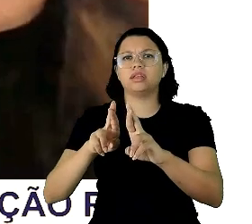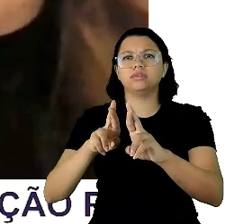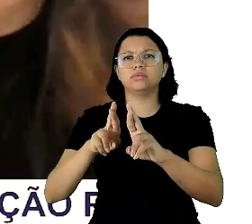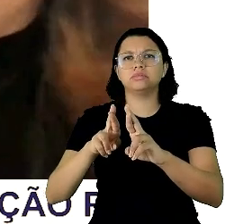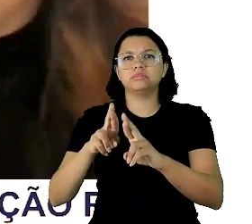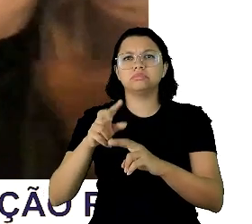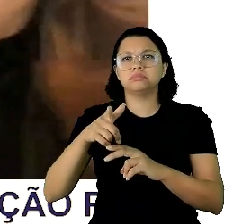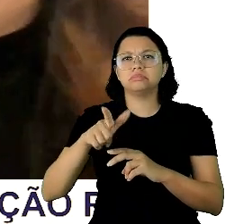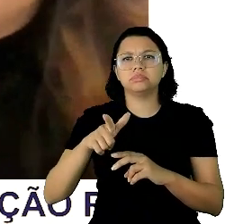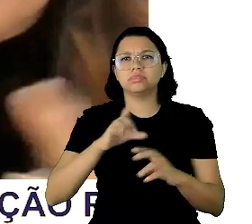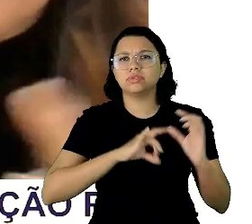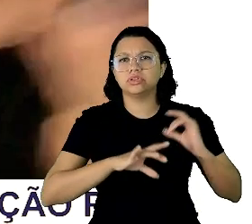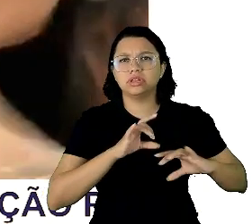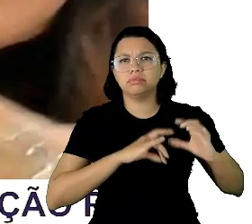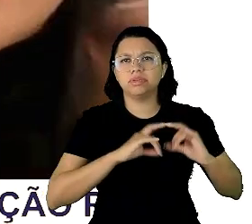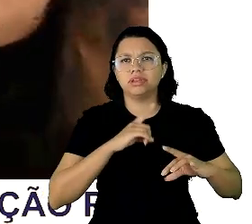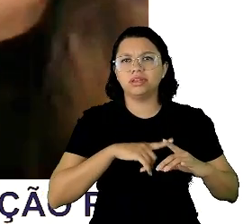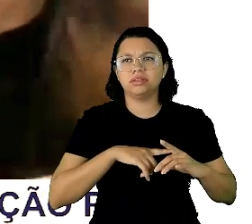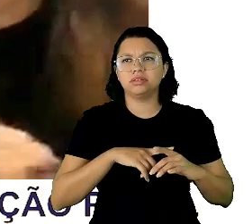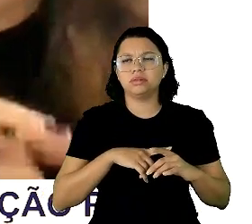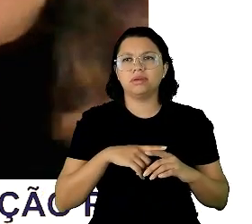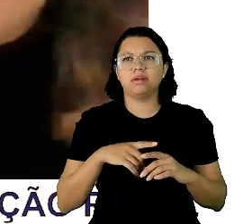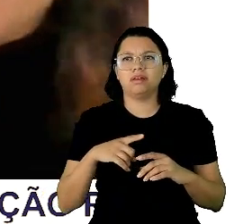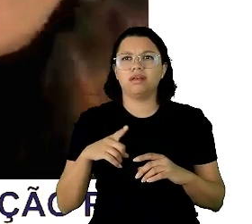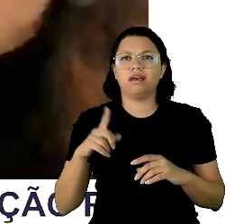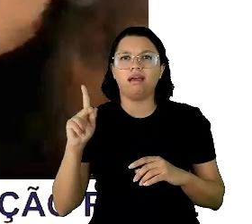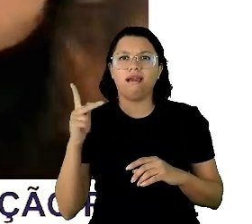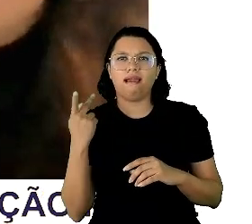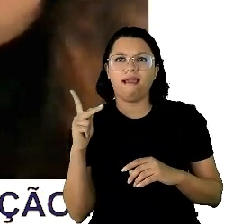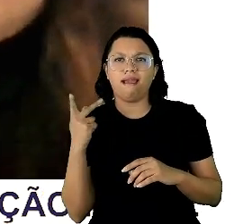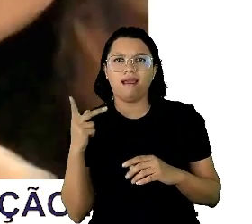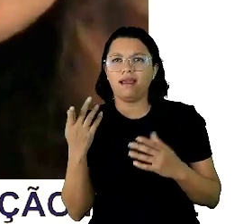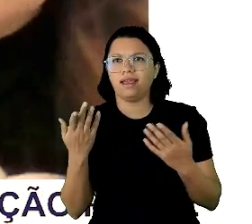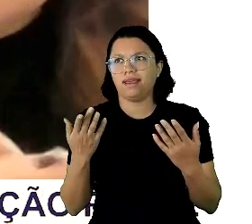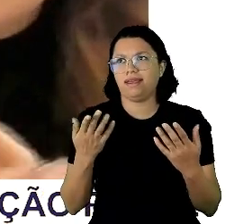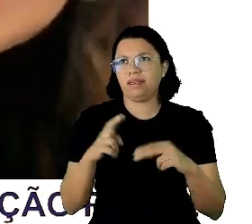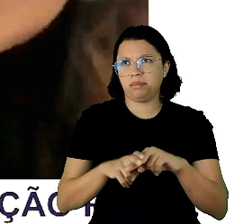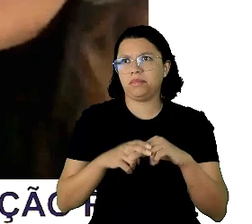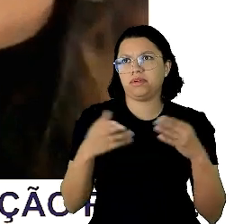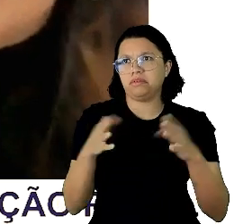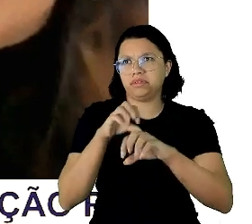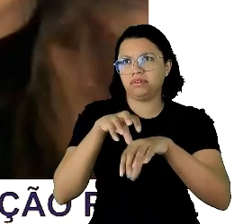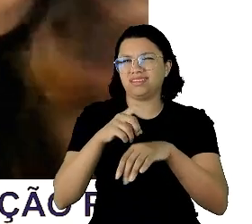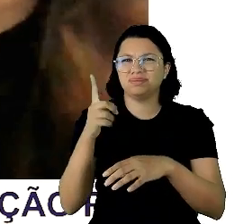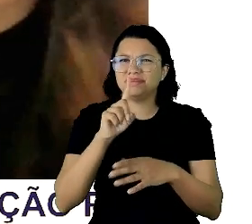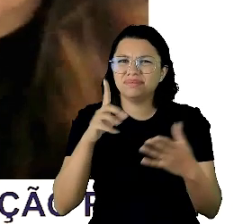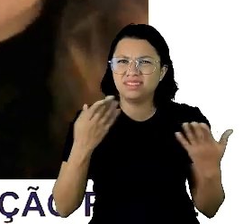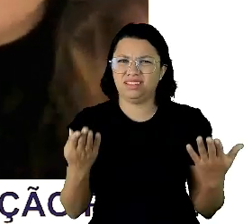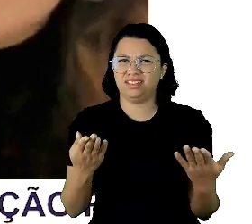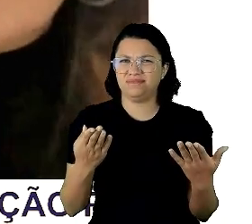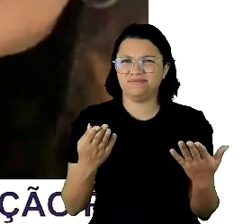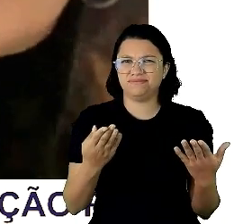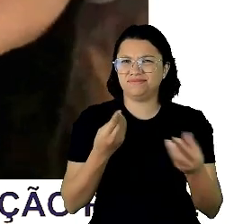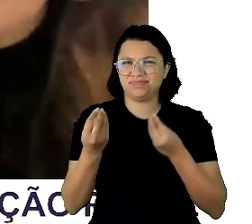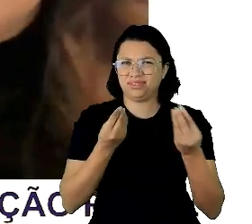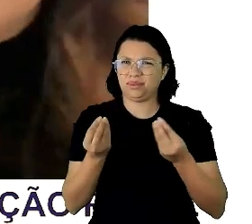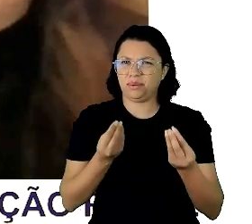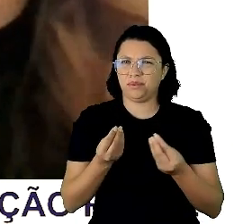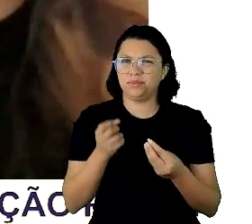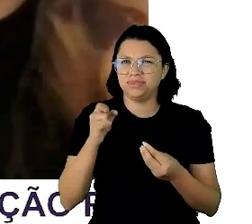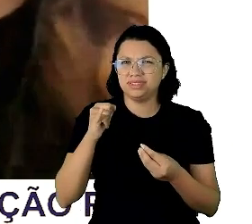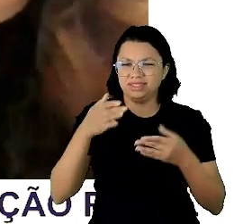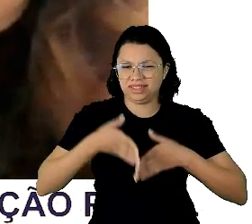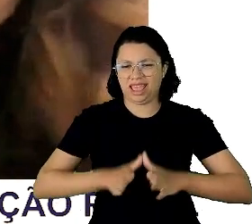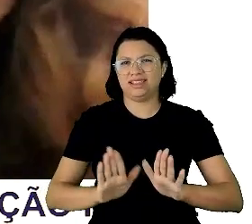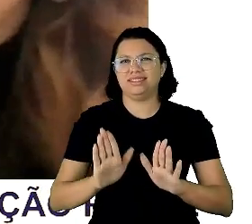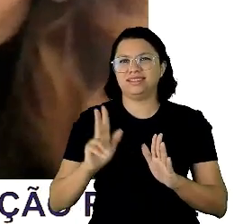por causa disso. Minha filha, se o teu filho for virar gay, ele vai virar gay de qualquer jeito, e não vai ser isso que é o problema, e ele não vai deixar de ser menos feliz